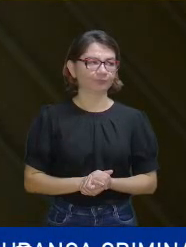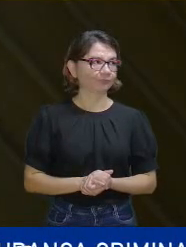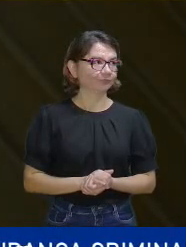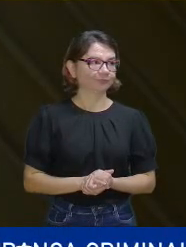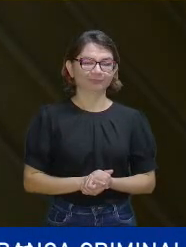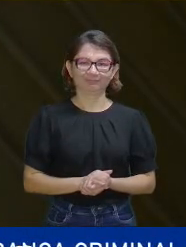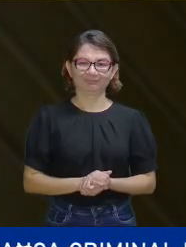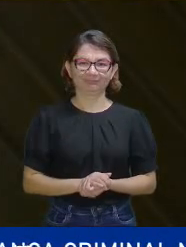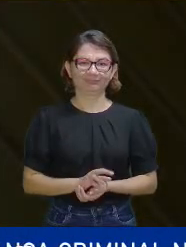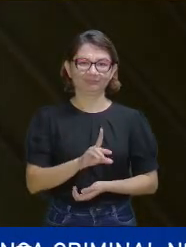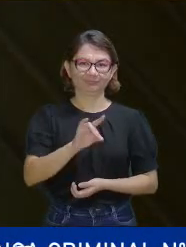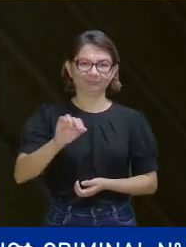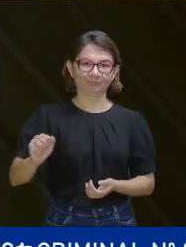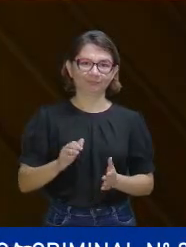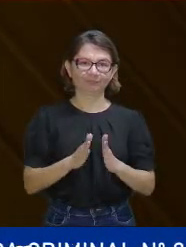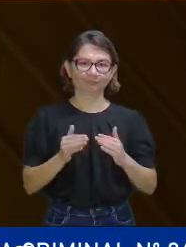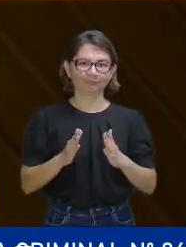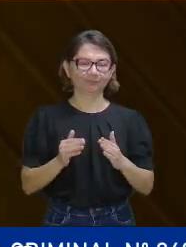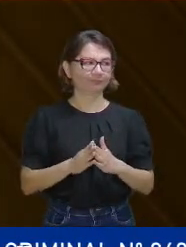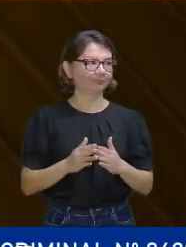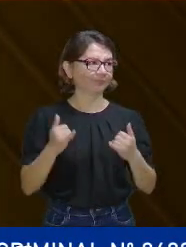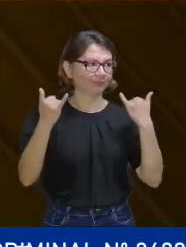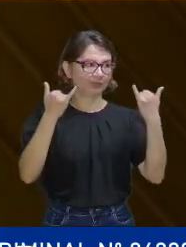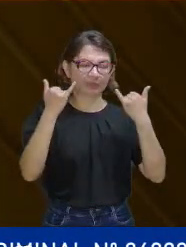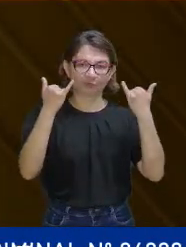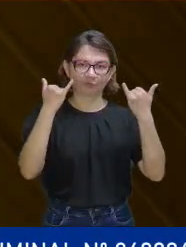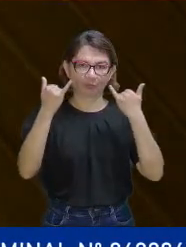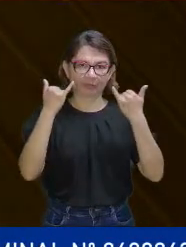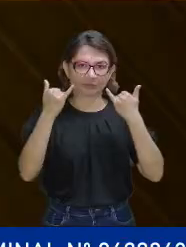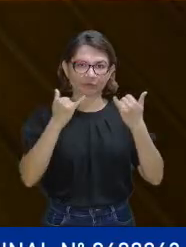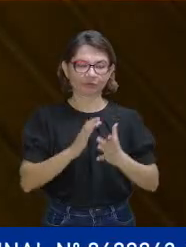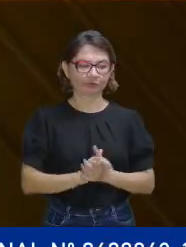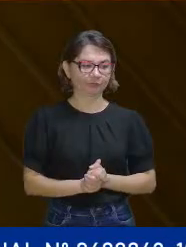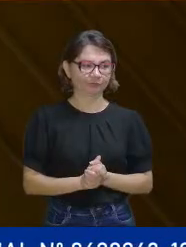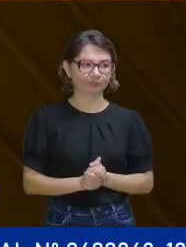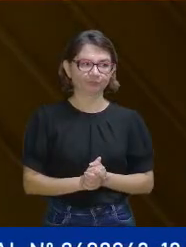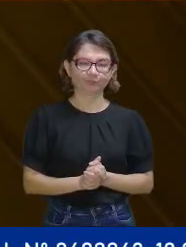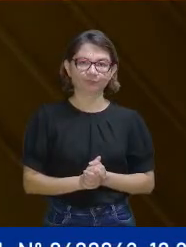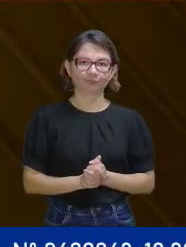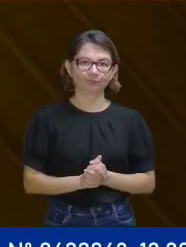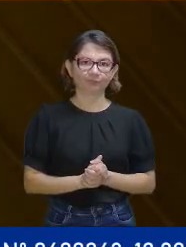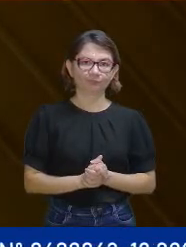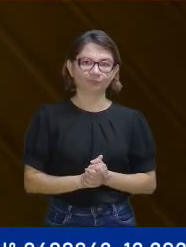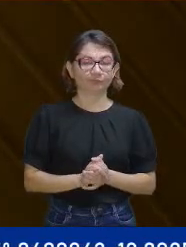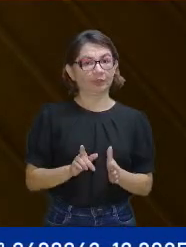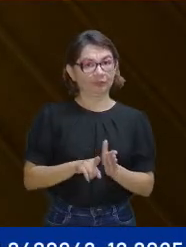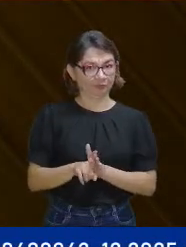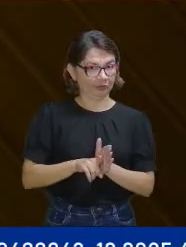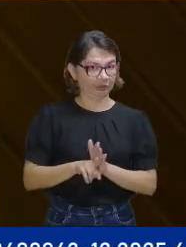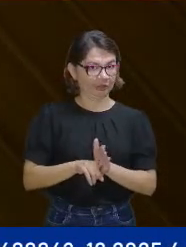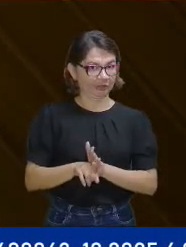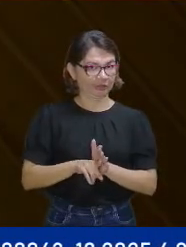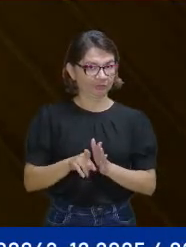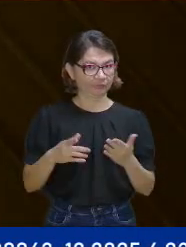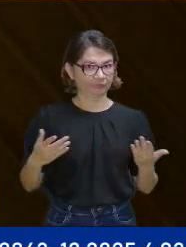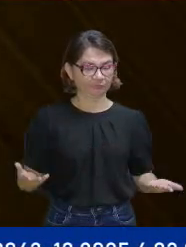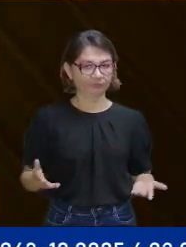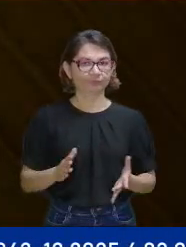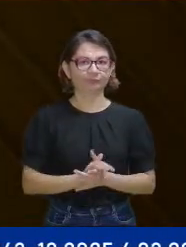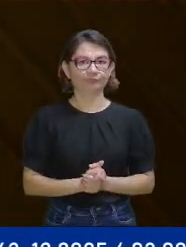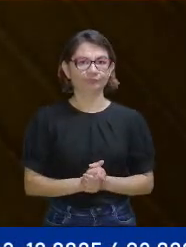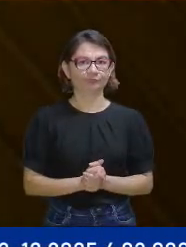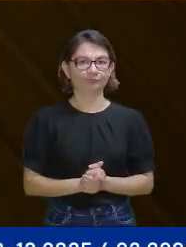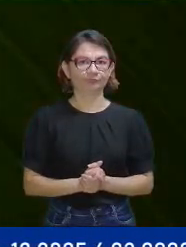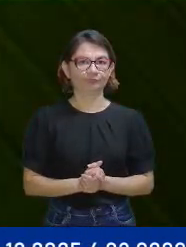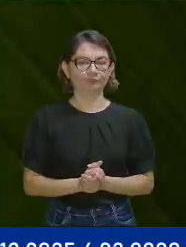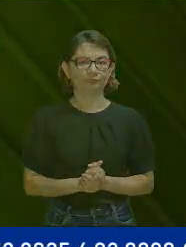na data da solicitação dessas informações, respondia a uma ação de investigação, ação